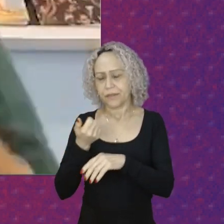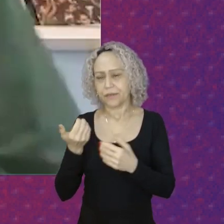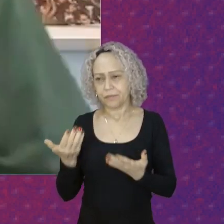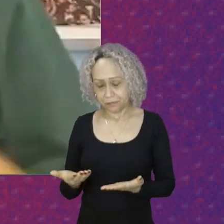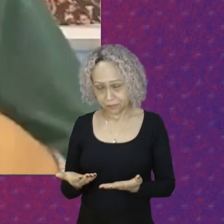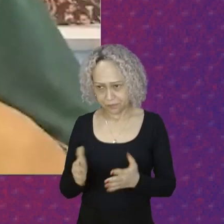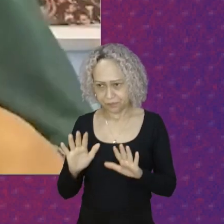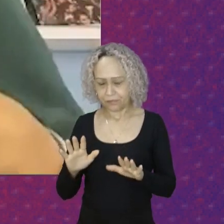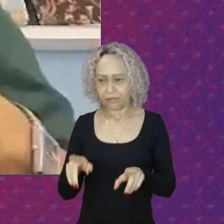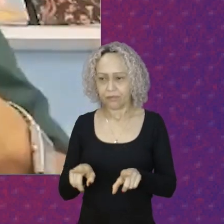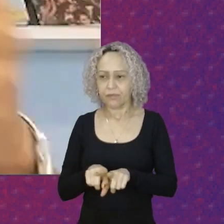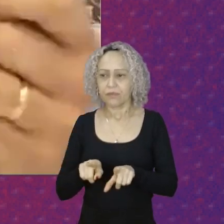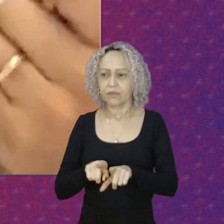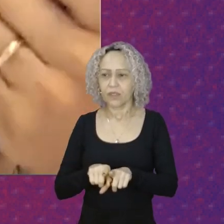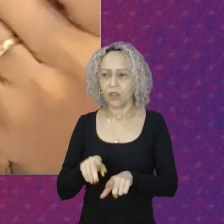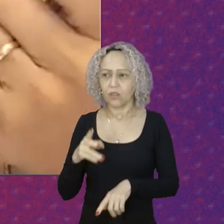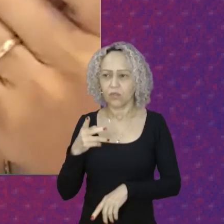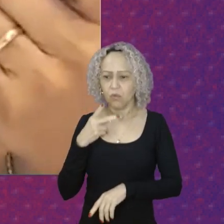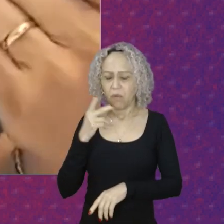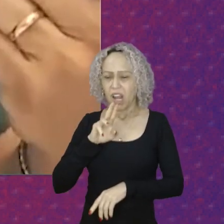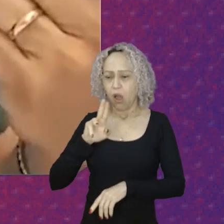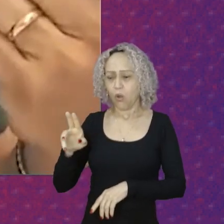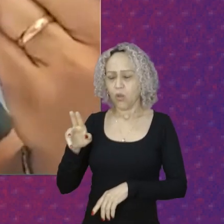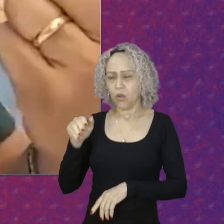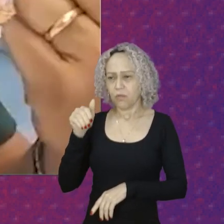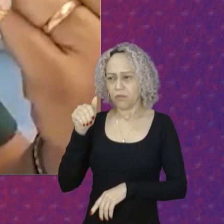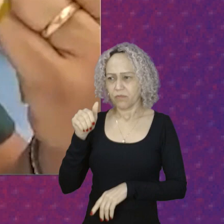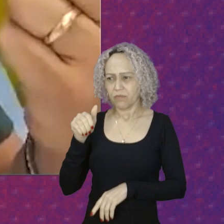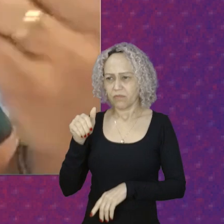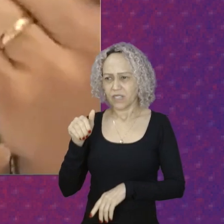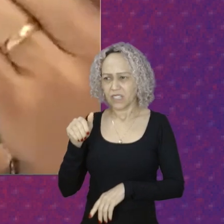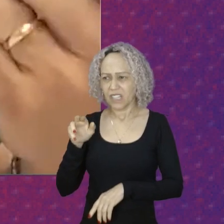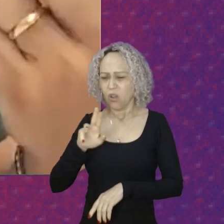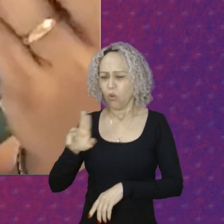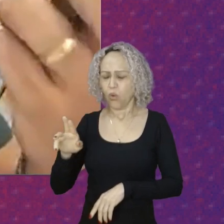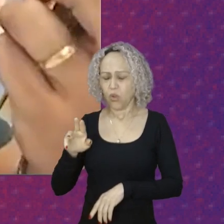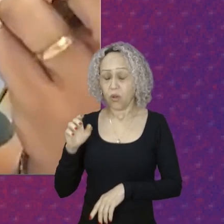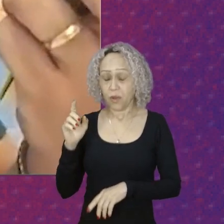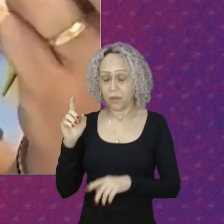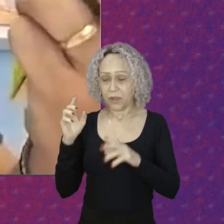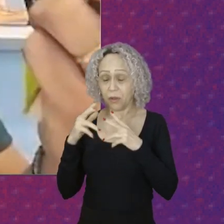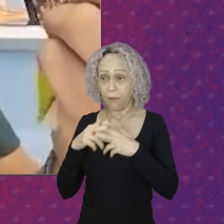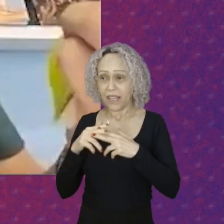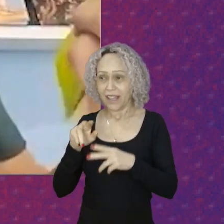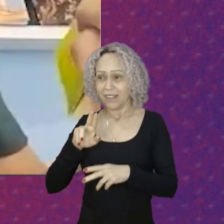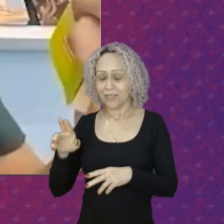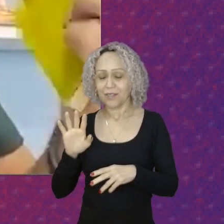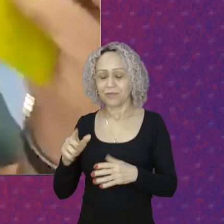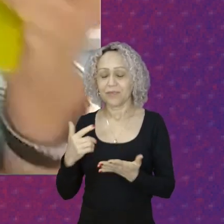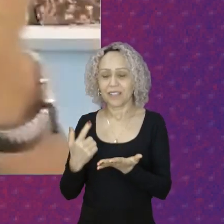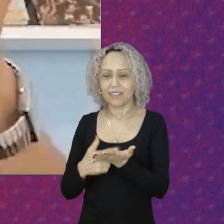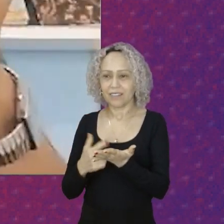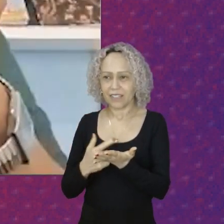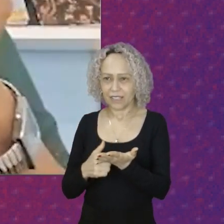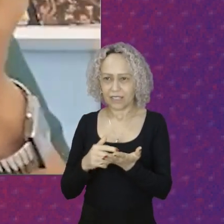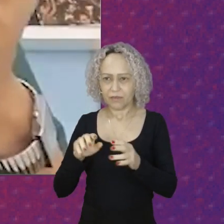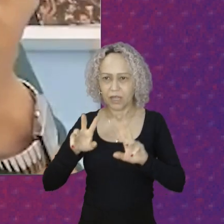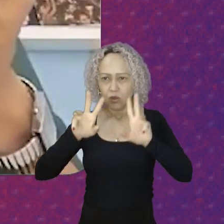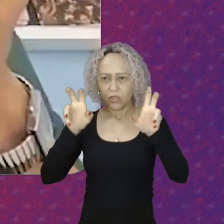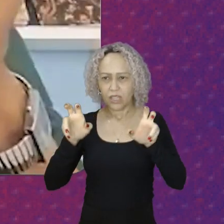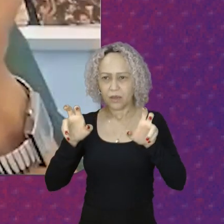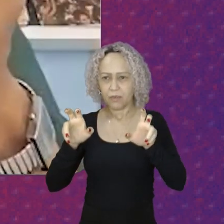E eu não vou falar o nome dela, porque é bem complicado, mas é Chimamanda, tá? Adichie, para educar